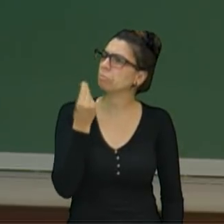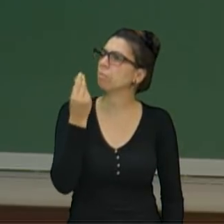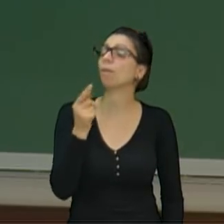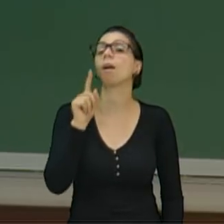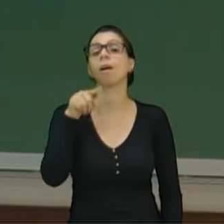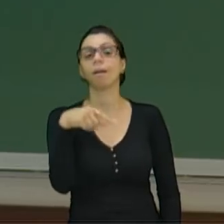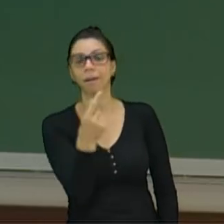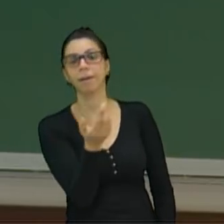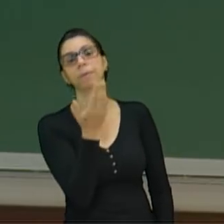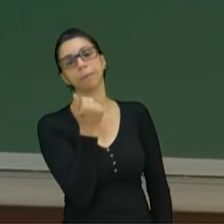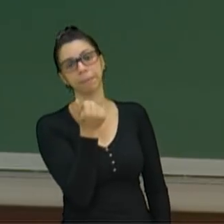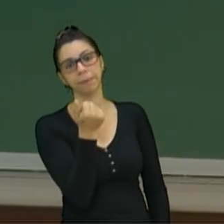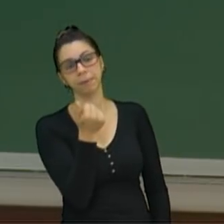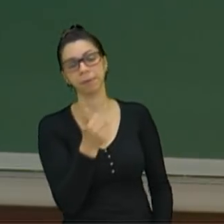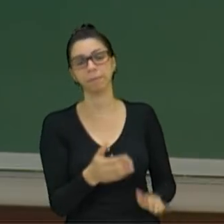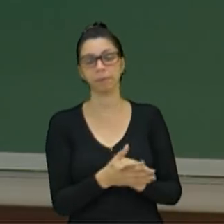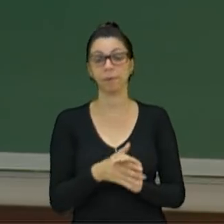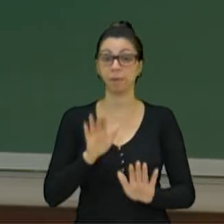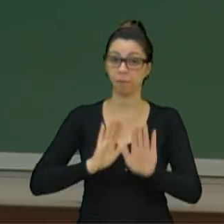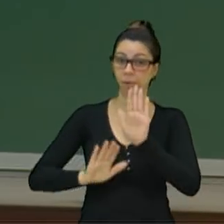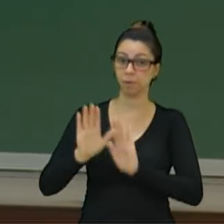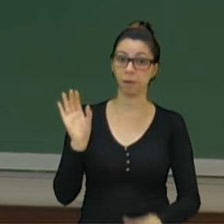alimento. Então, em geral, é muito rápido.